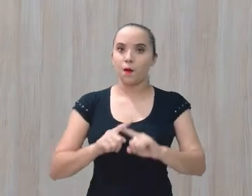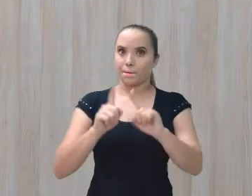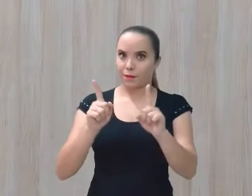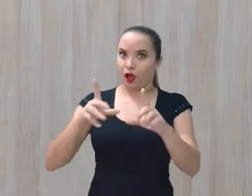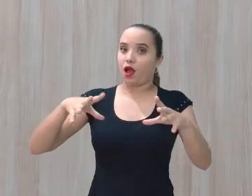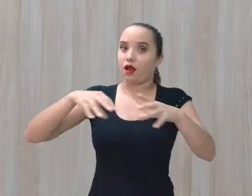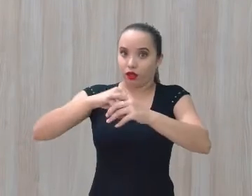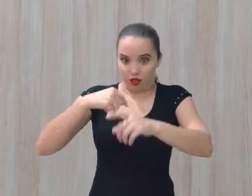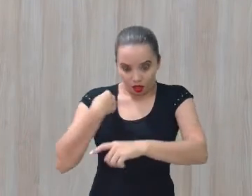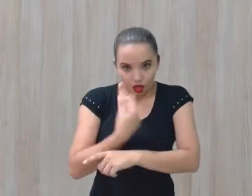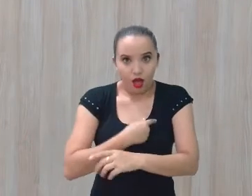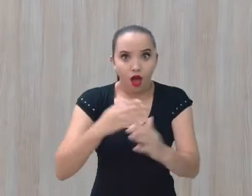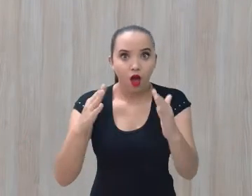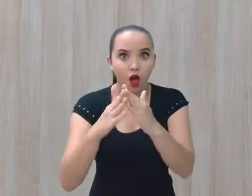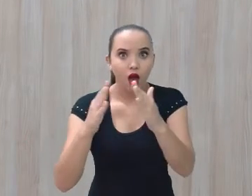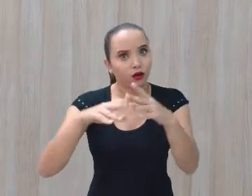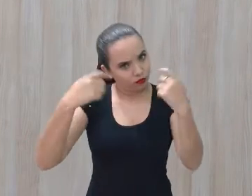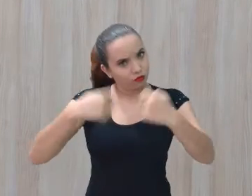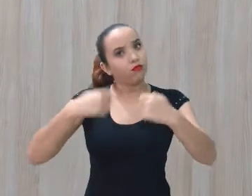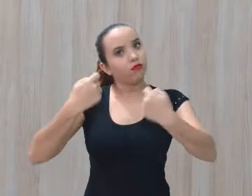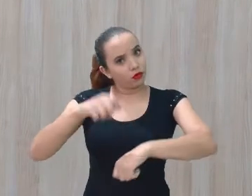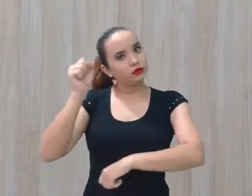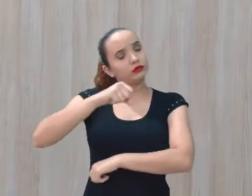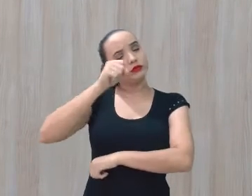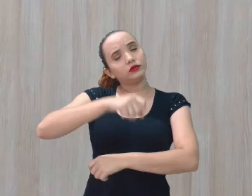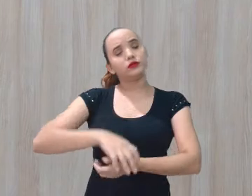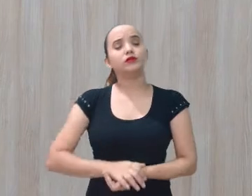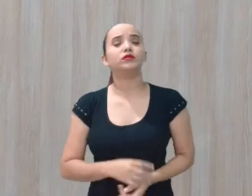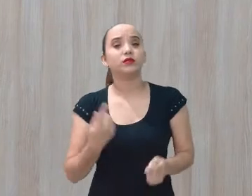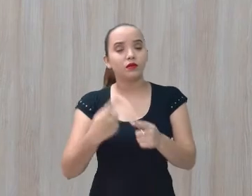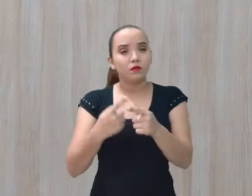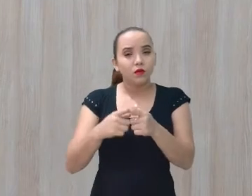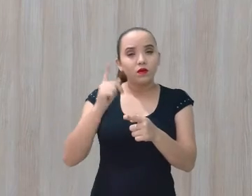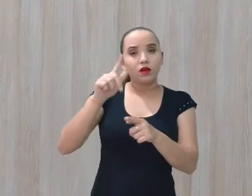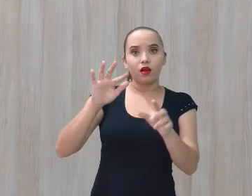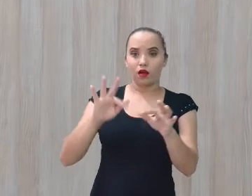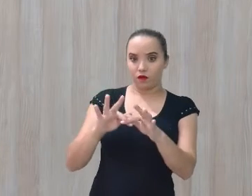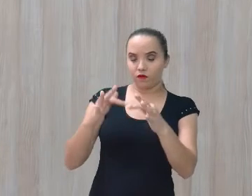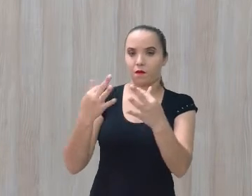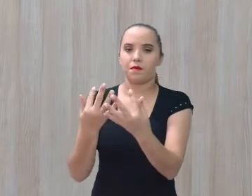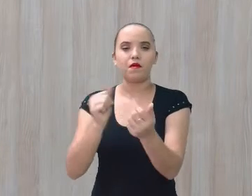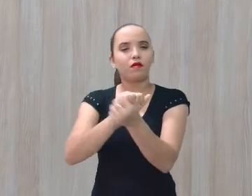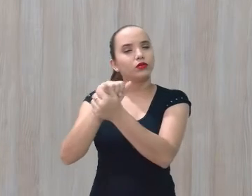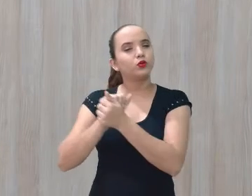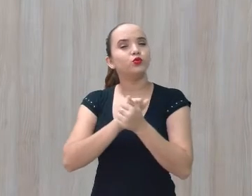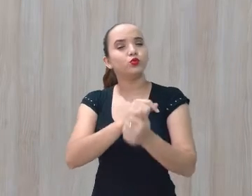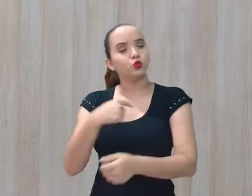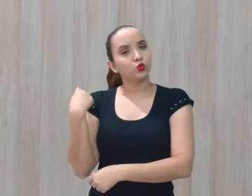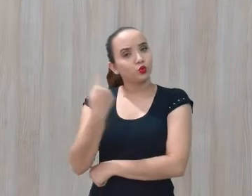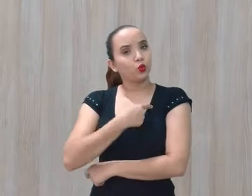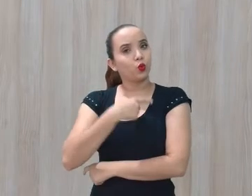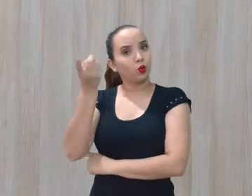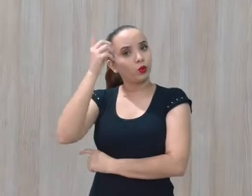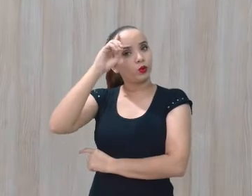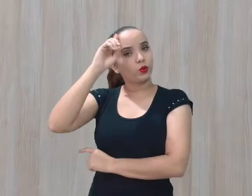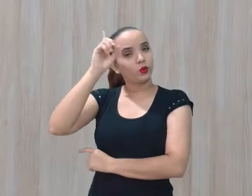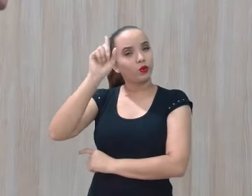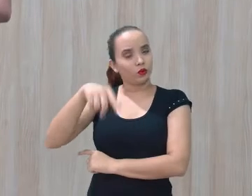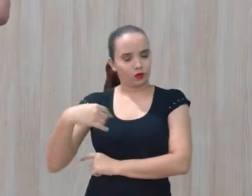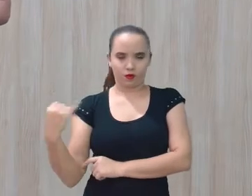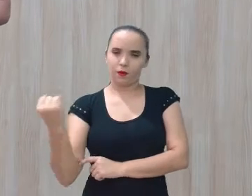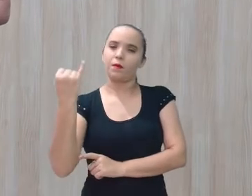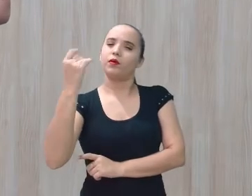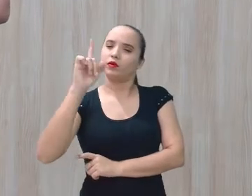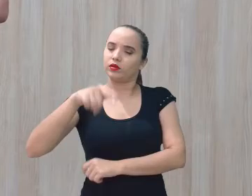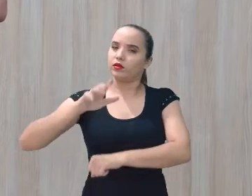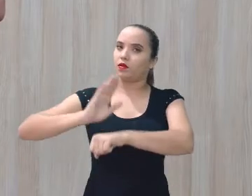são eles, não é? E elas que estão diariamente conosco. E isso é importante, não é? É momento